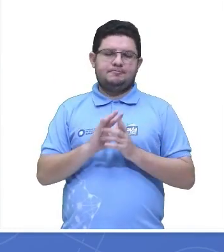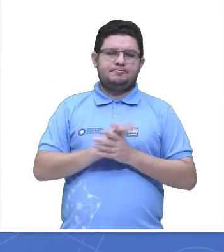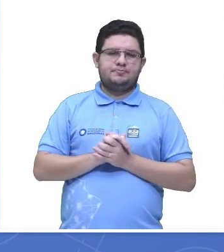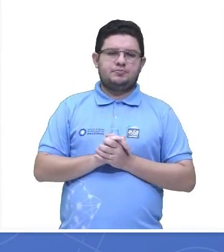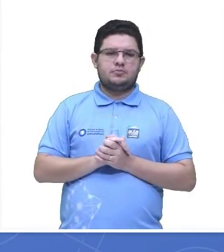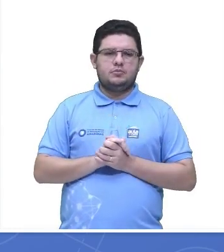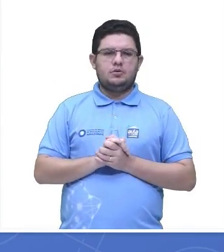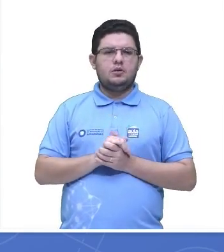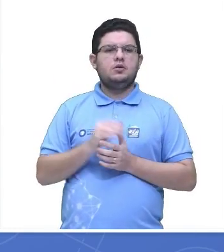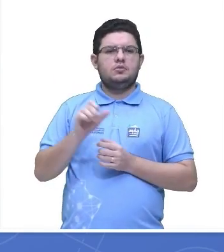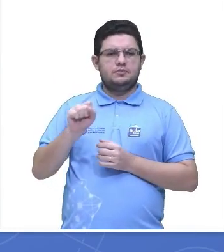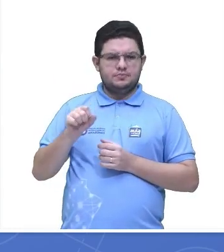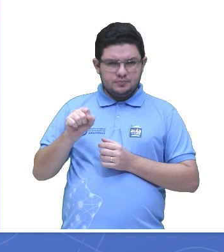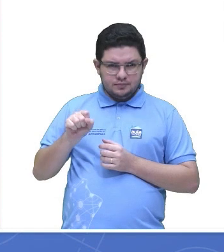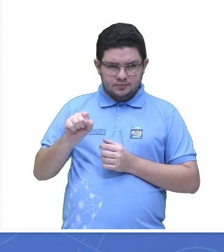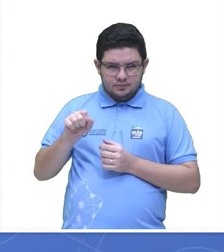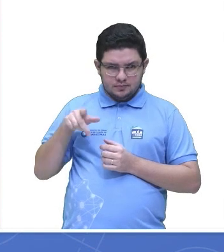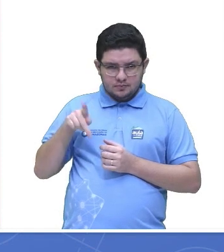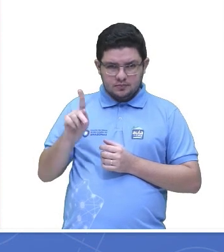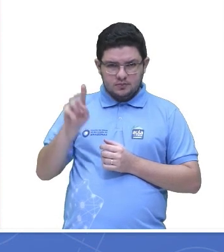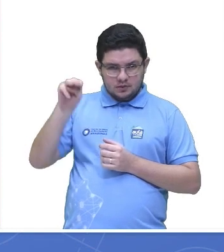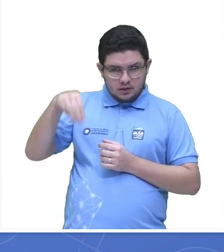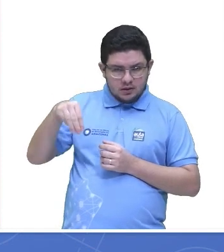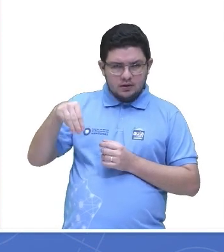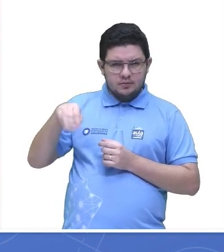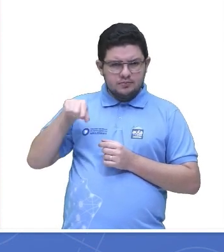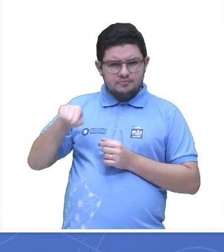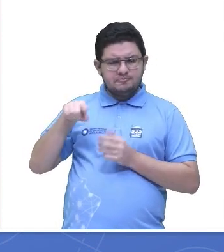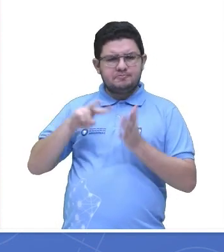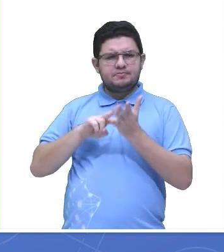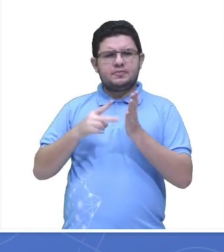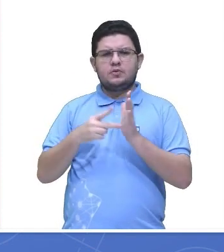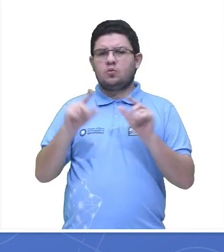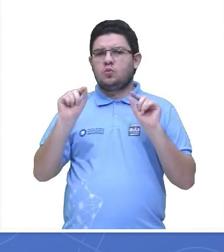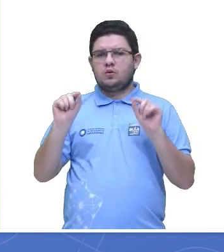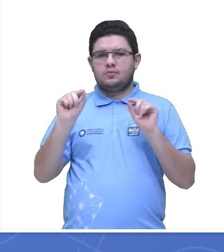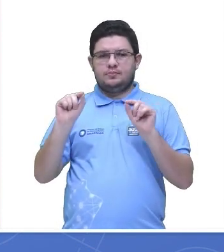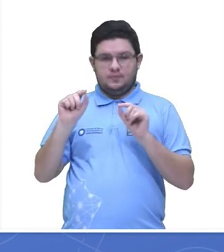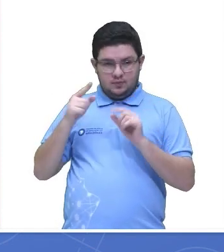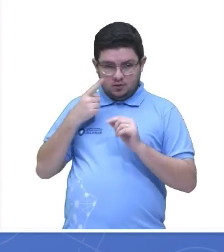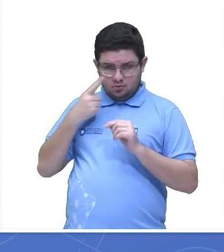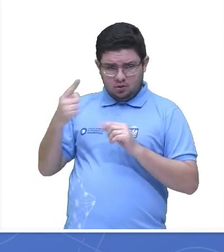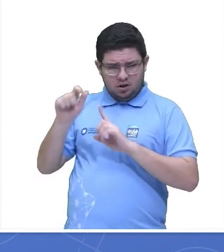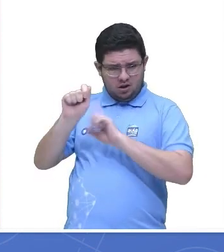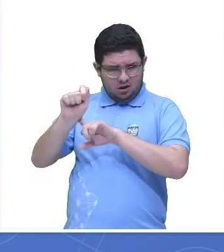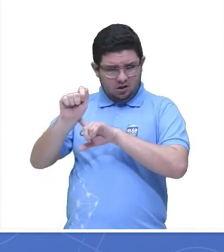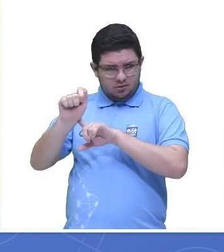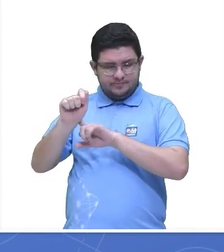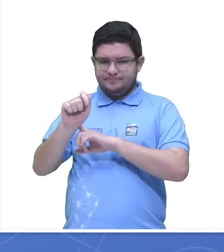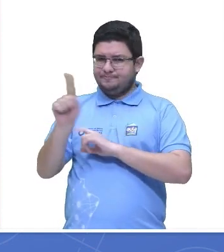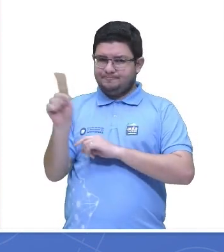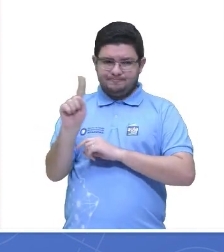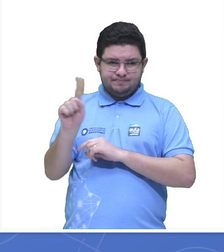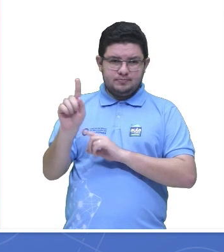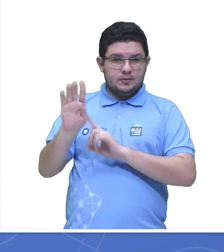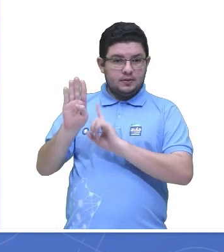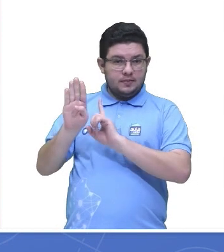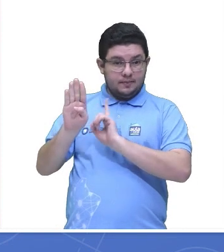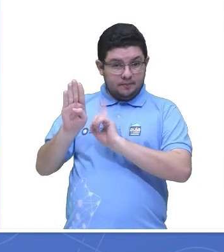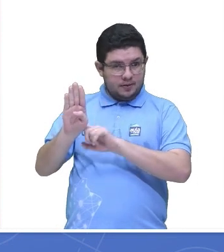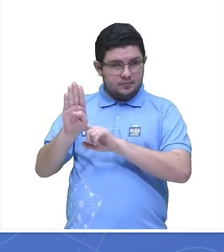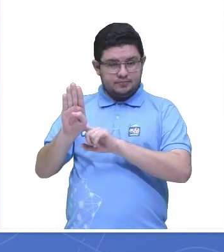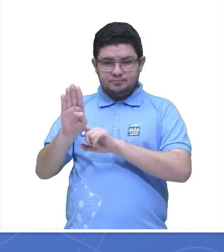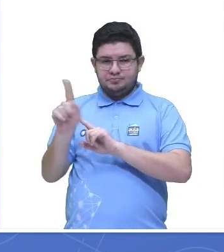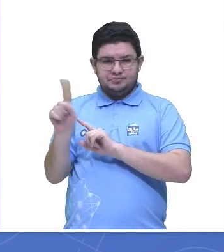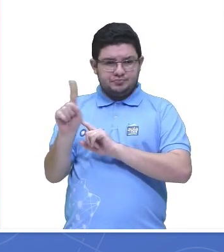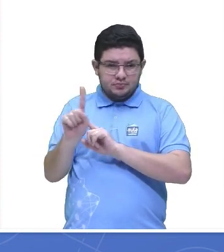Então, skimming, ele não é um verbo conjugado no passado, tá? Skimming, a letra B não é um pronome definido,